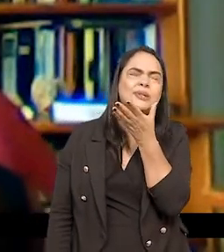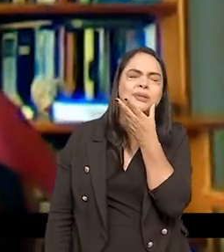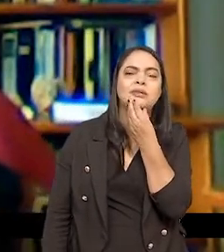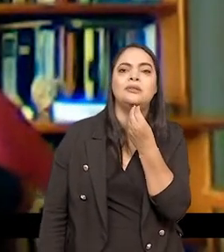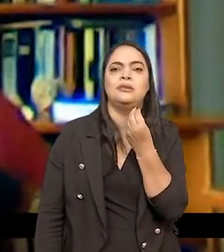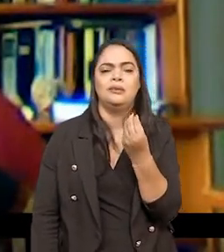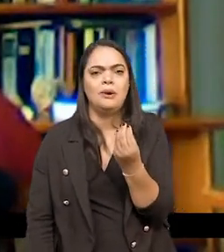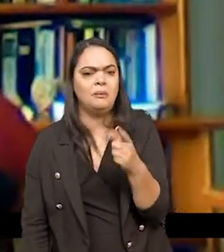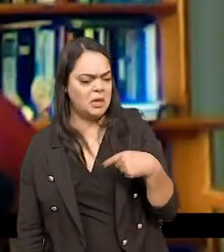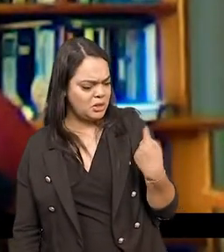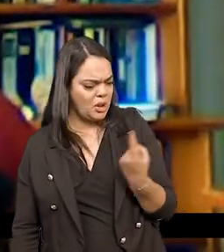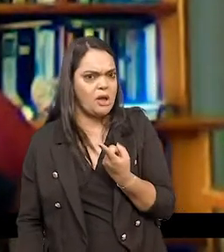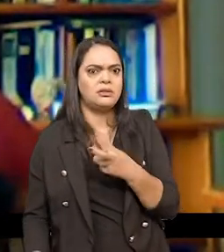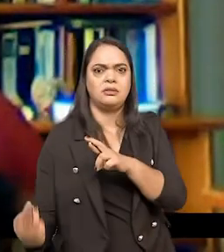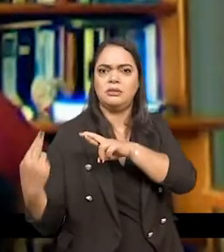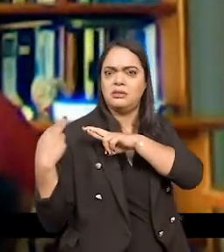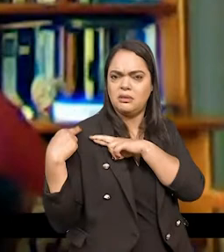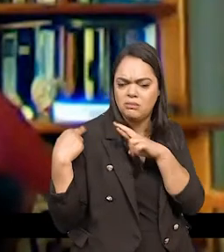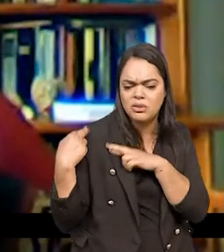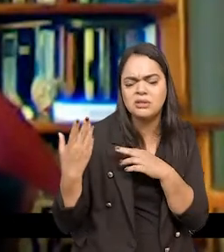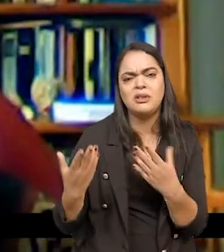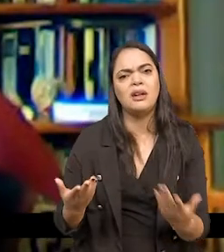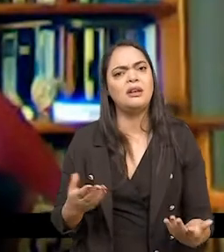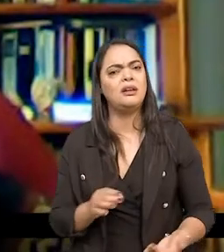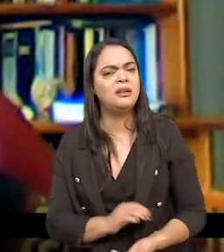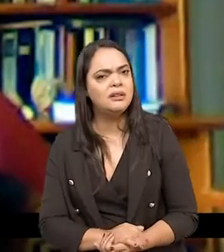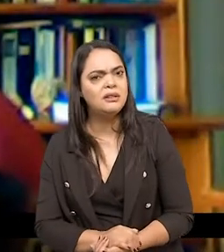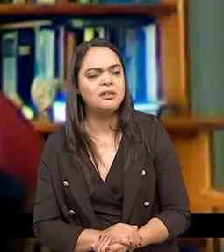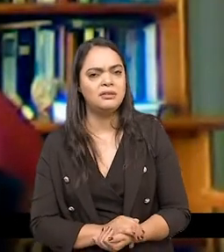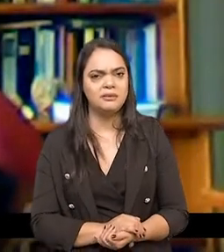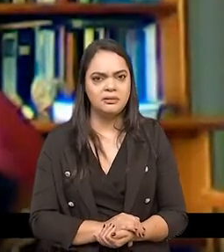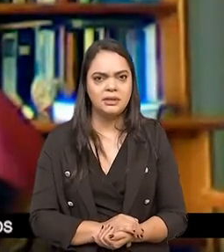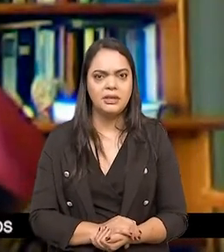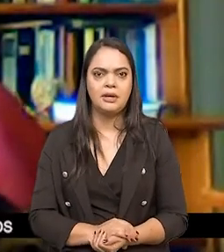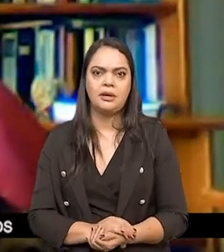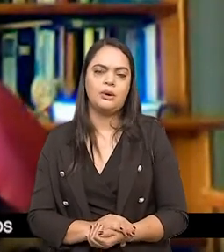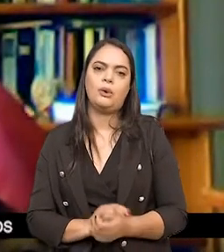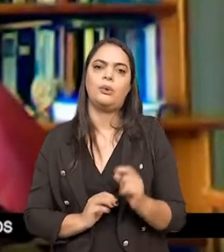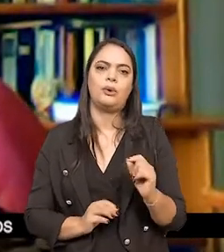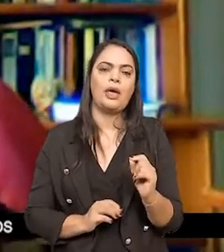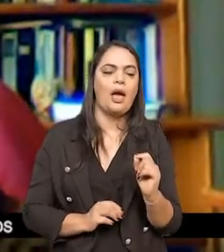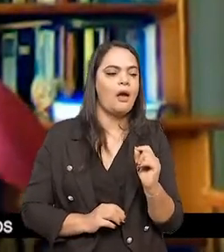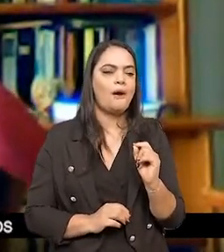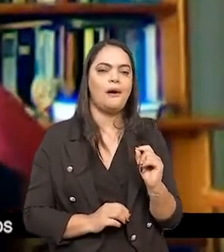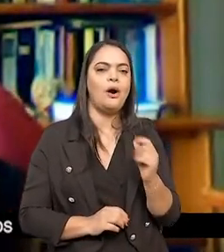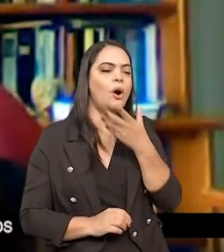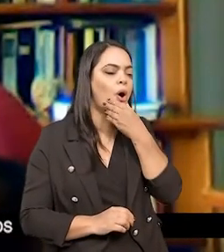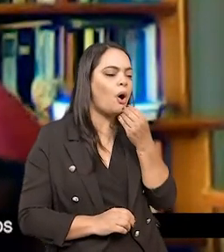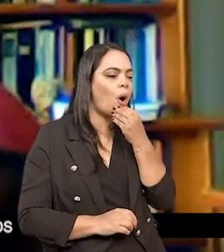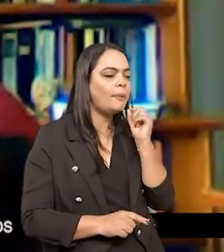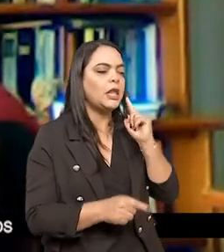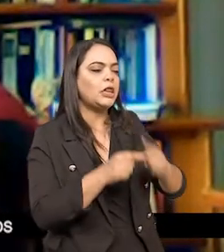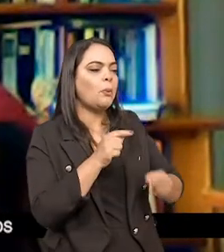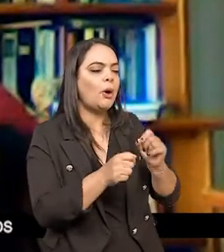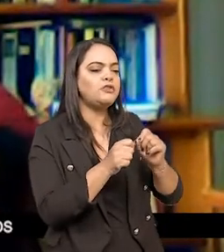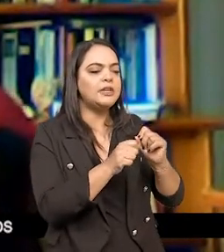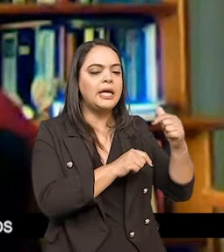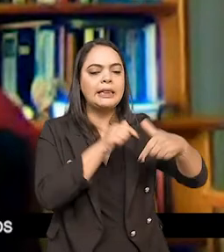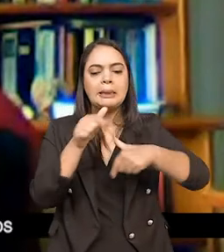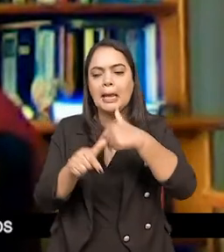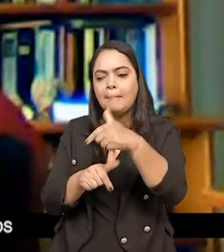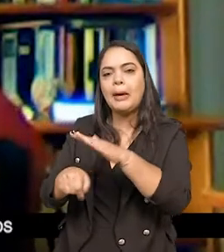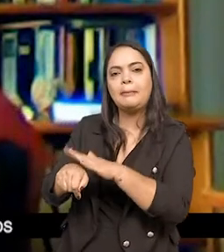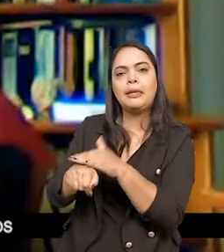Porque, trabalho com a gente mesmo, né? Porque tu não deixa que faça o serviço de mulher, né? Sabe? Então, é